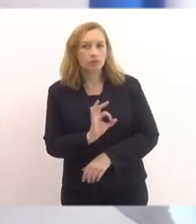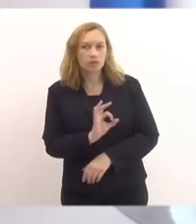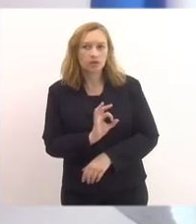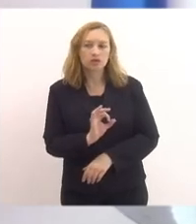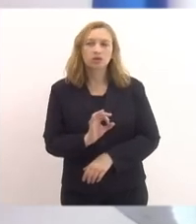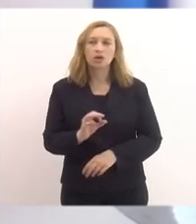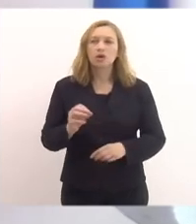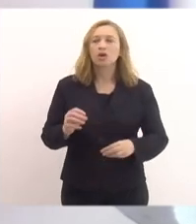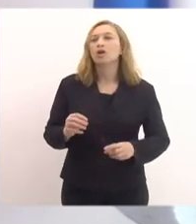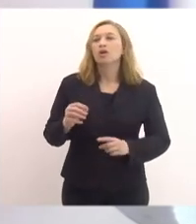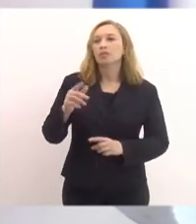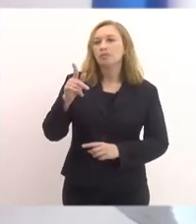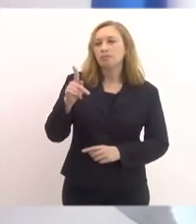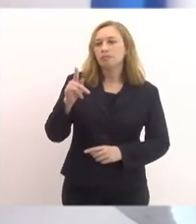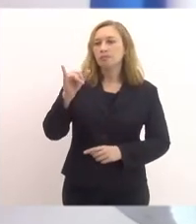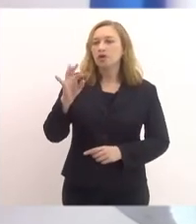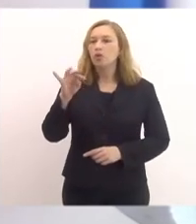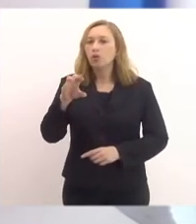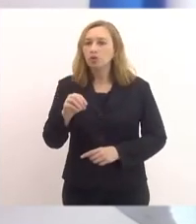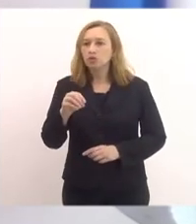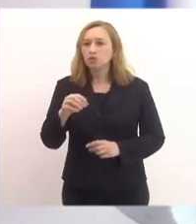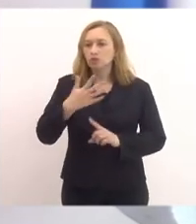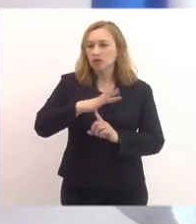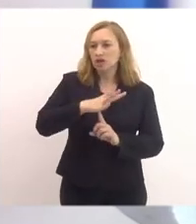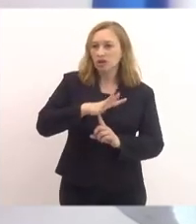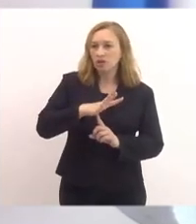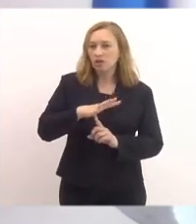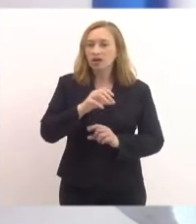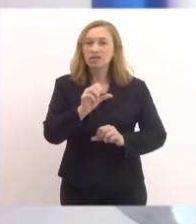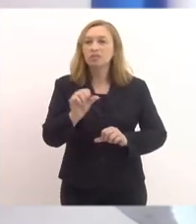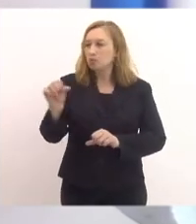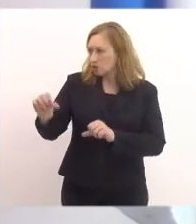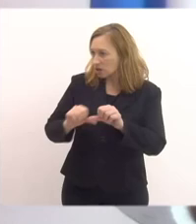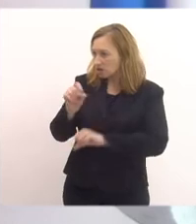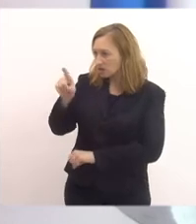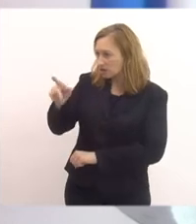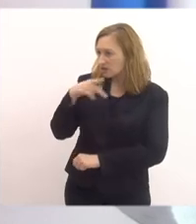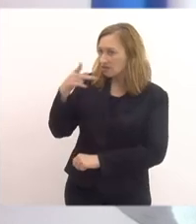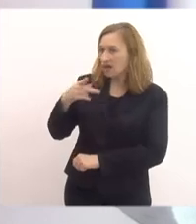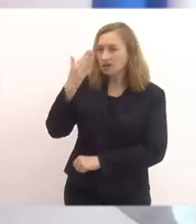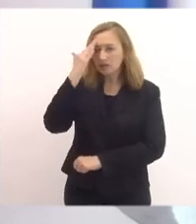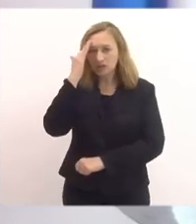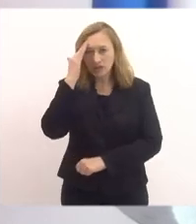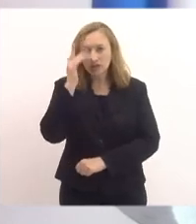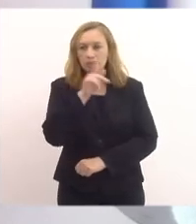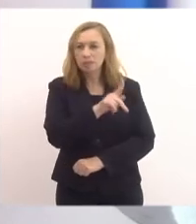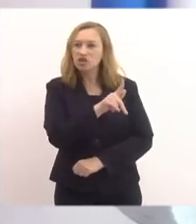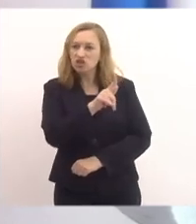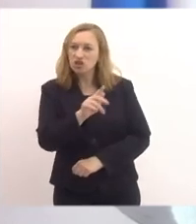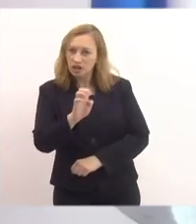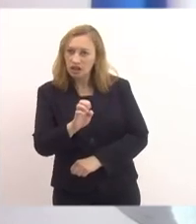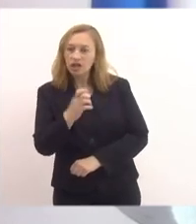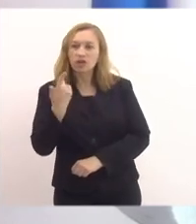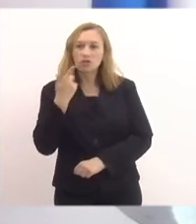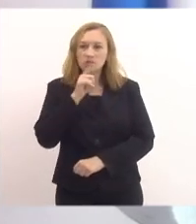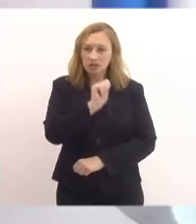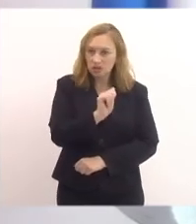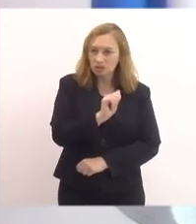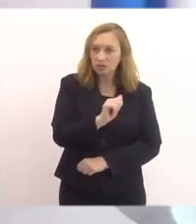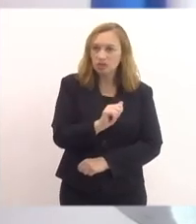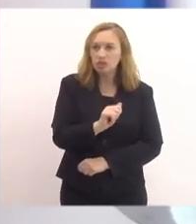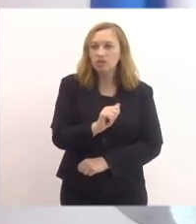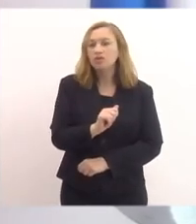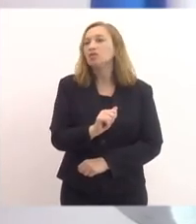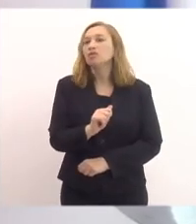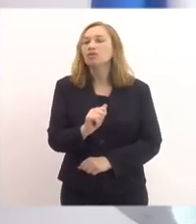de helicóptero, essa mudança que você se refere, do entendimento do parecer da PGE, que a gente conseguiu,